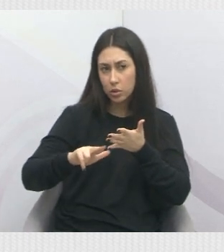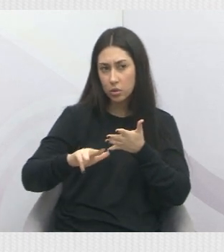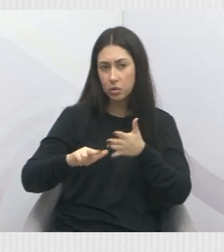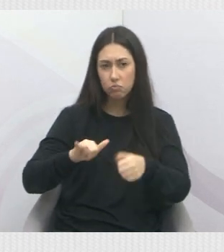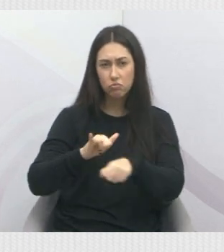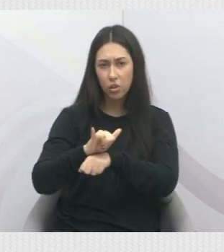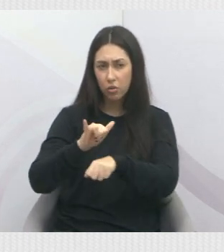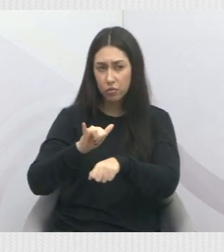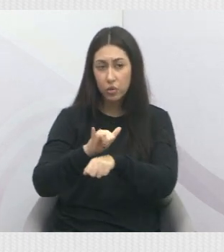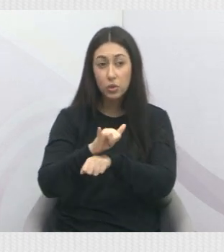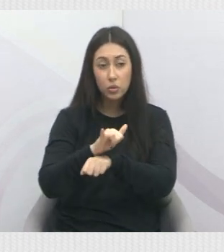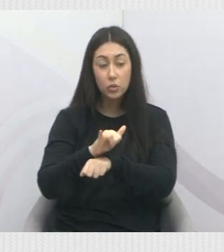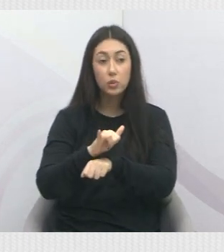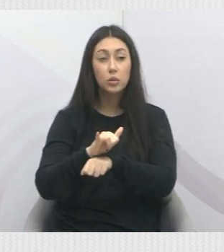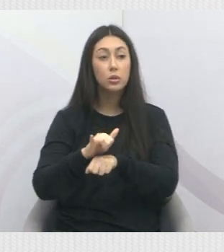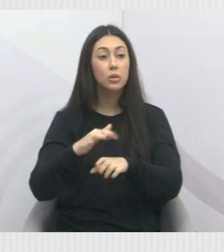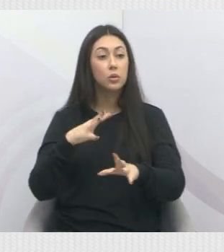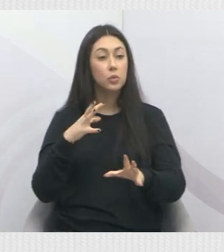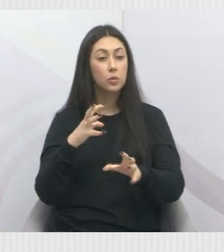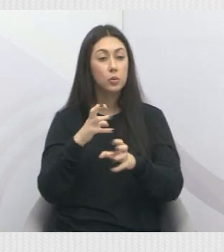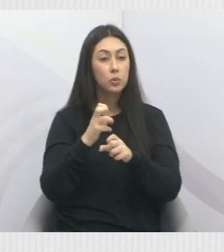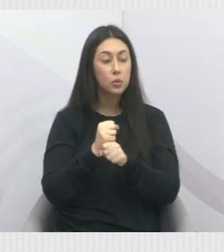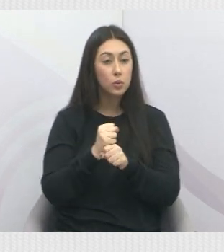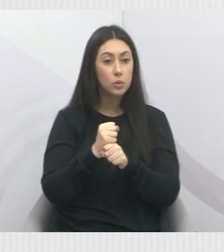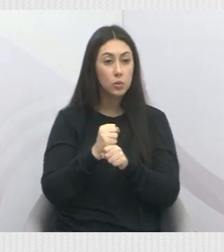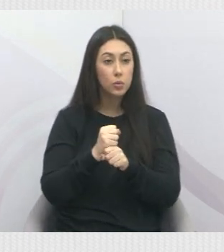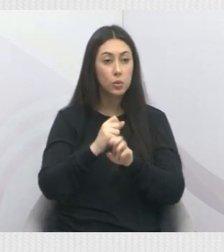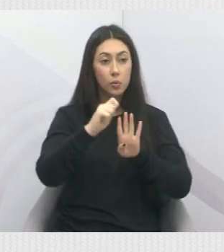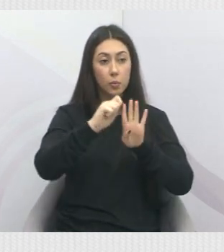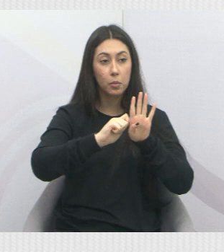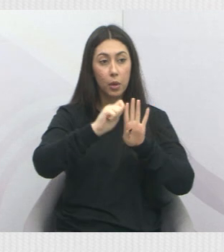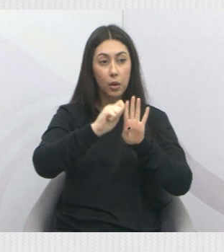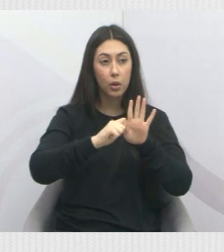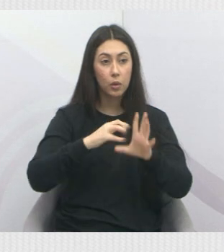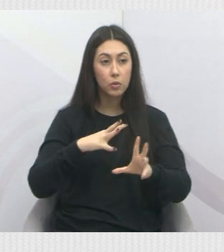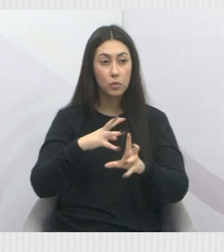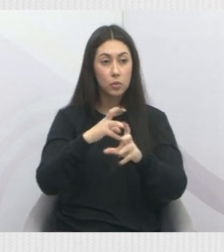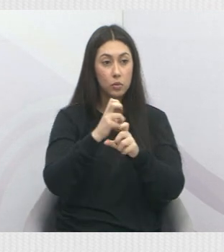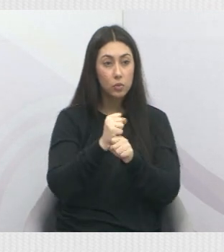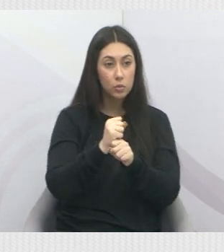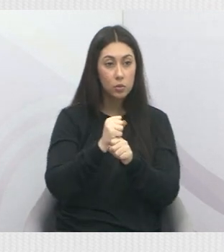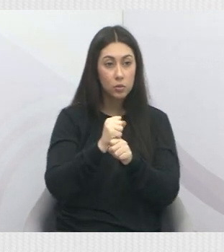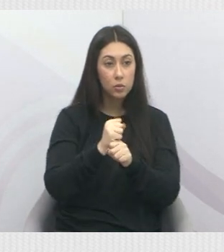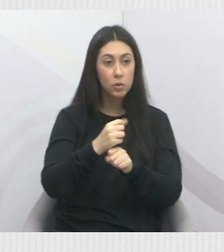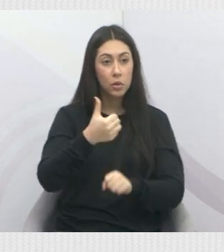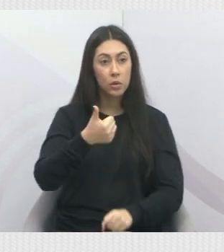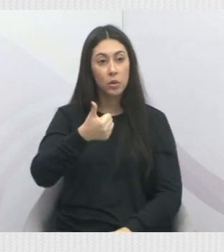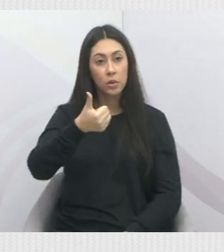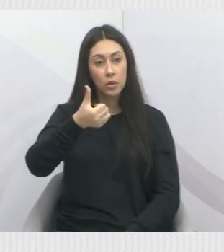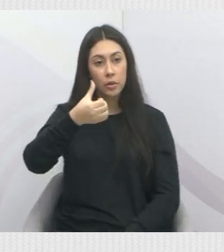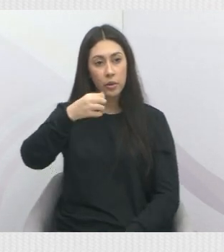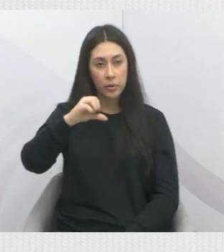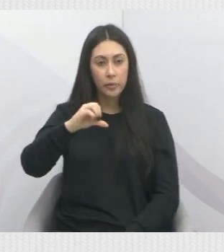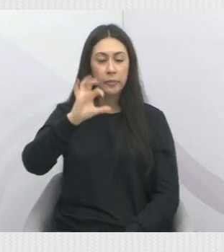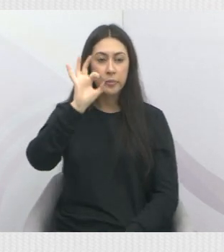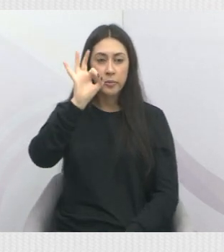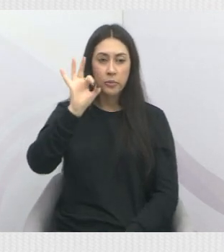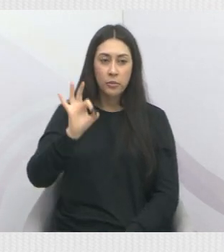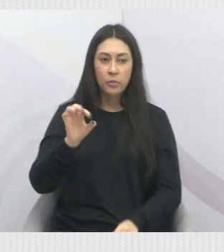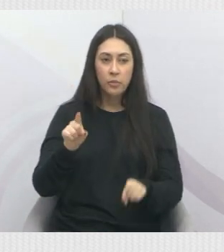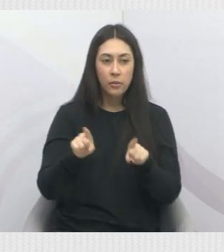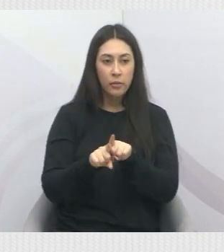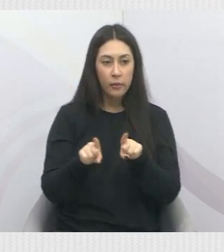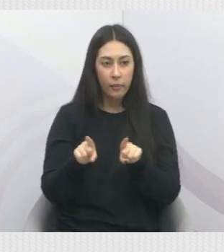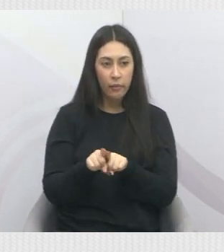Cotas pelo Estado, fechamos o primeiro quadrimestre de 2022 com 19% e